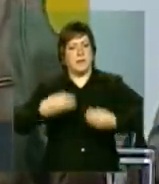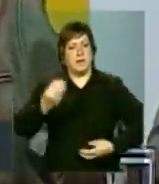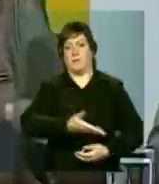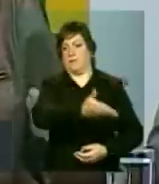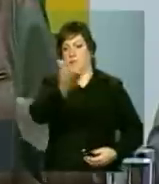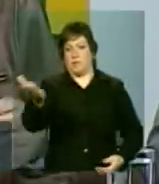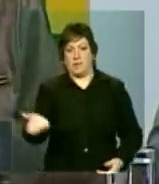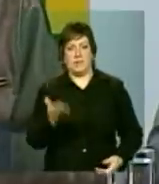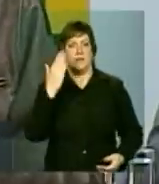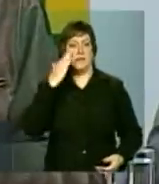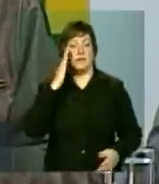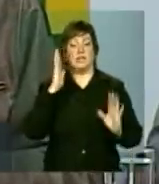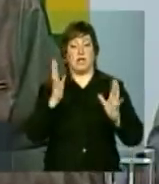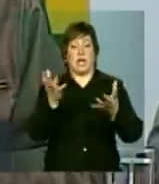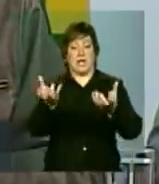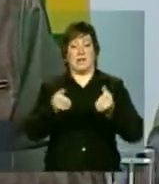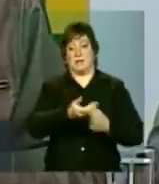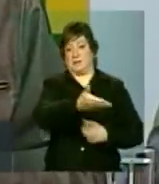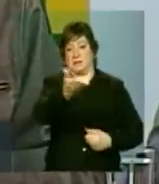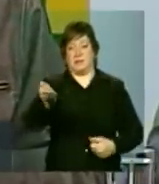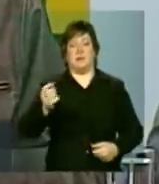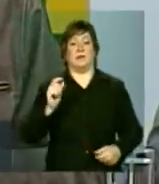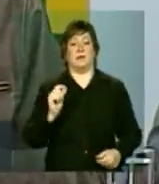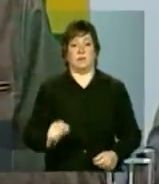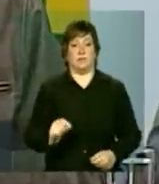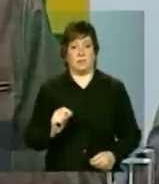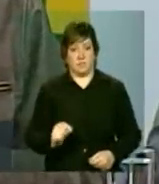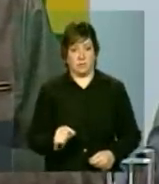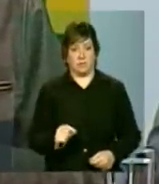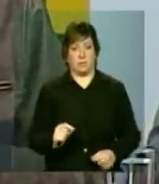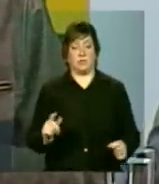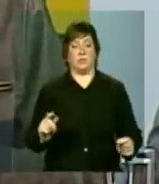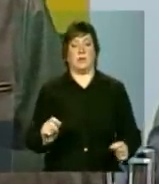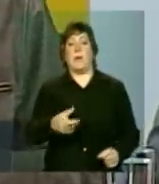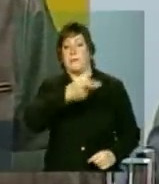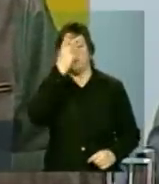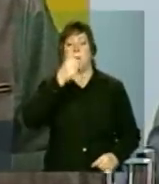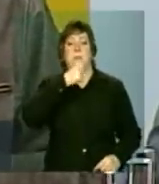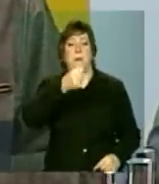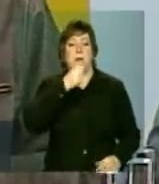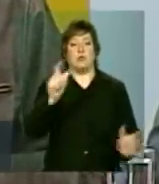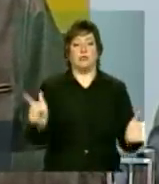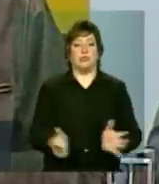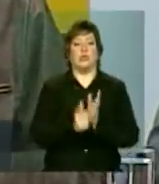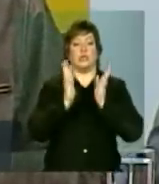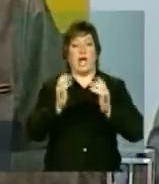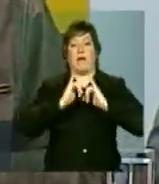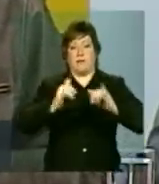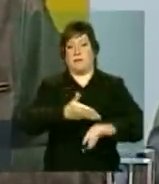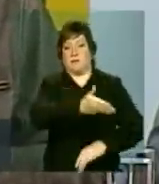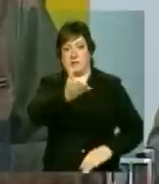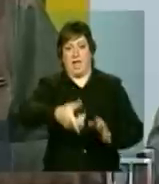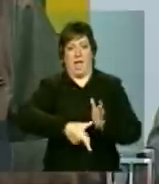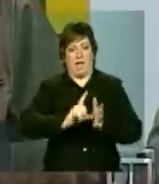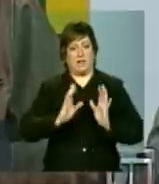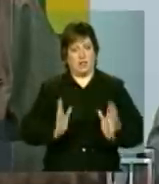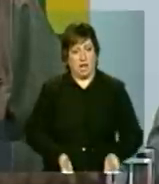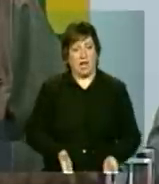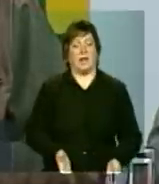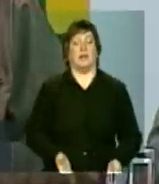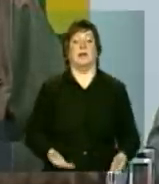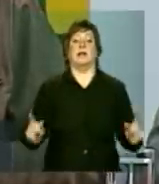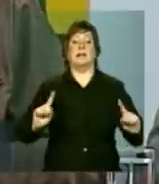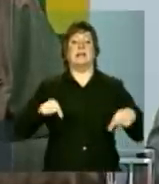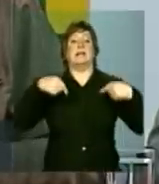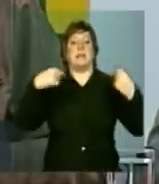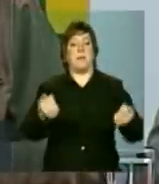senhores que já receberam os jornalistas aqui uma informação prévia e depois